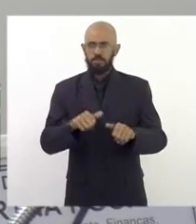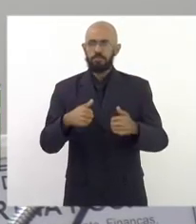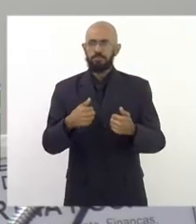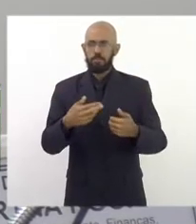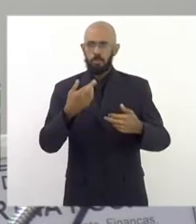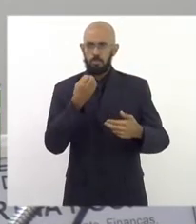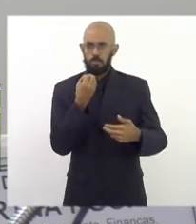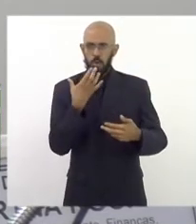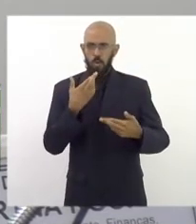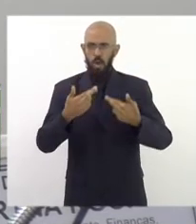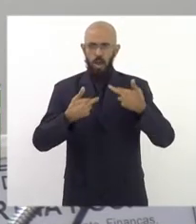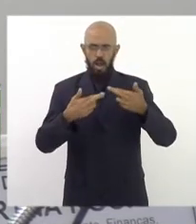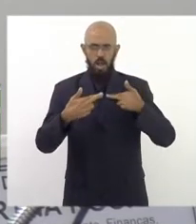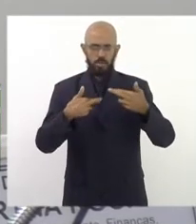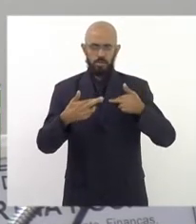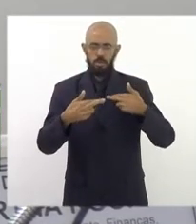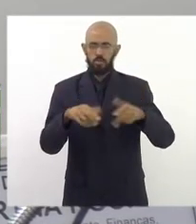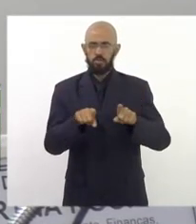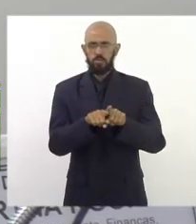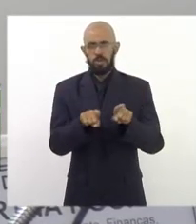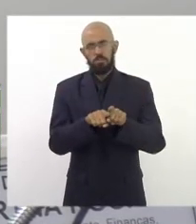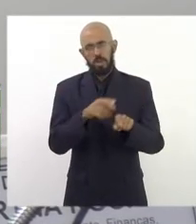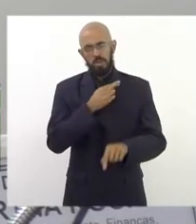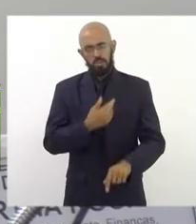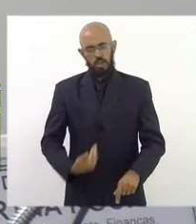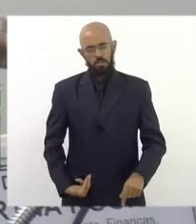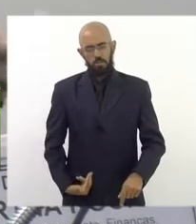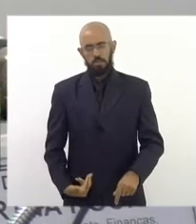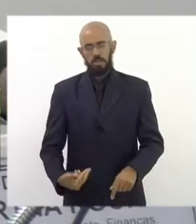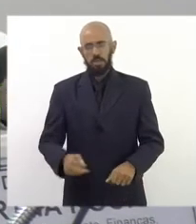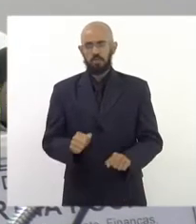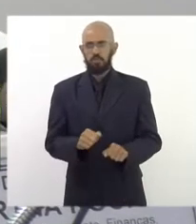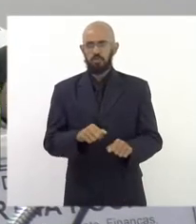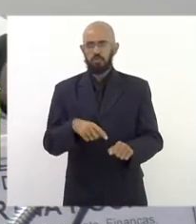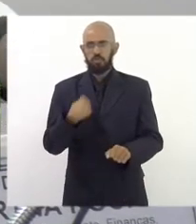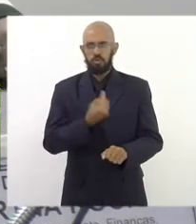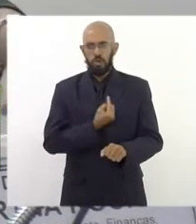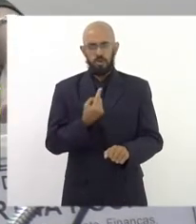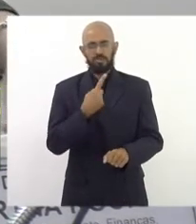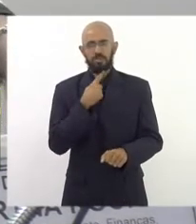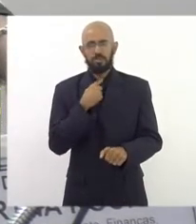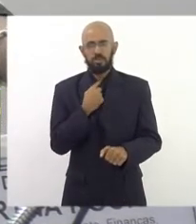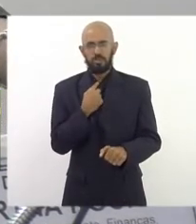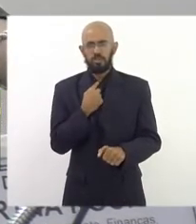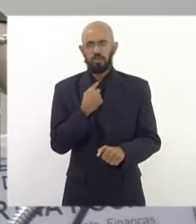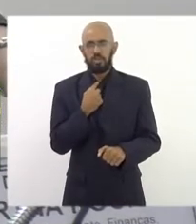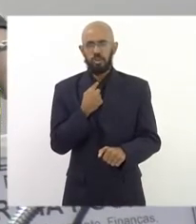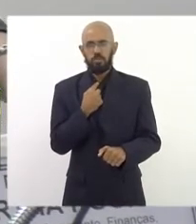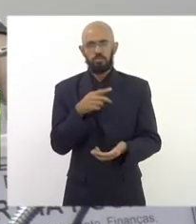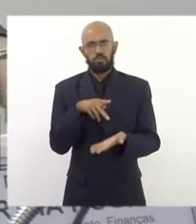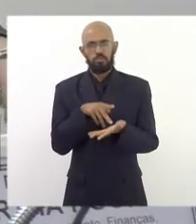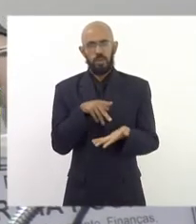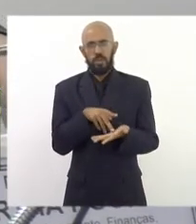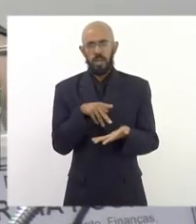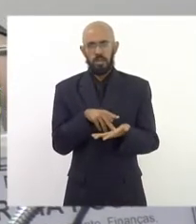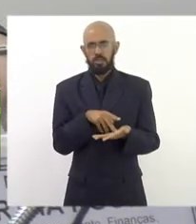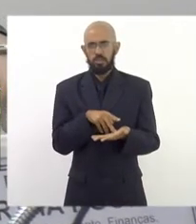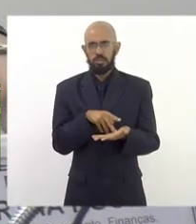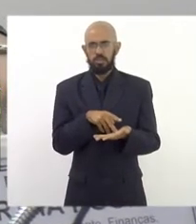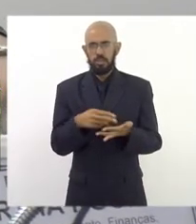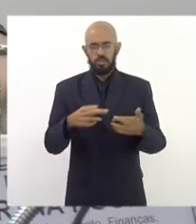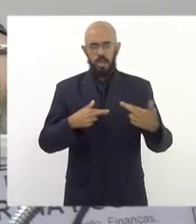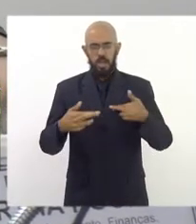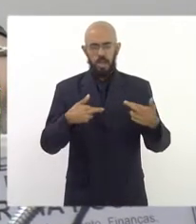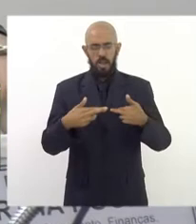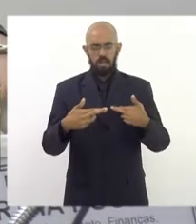bom relacionamento republicano, que é isso que a gente deseja verdadeiramente nessa